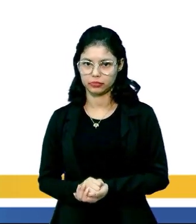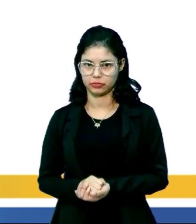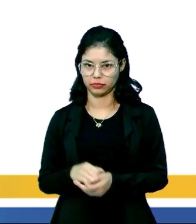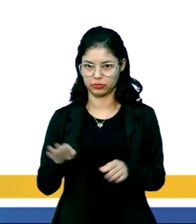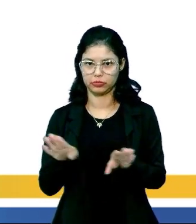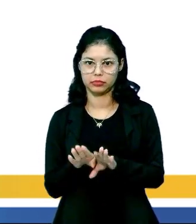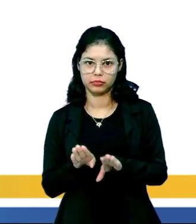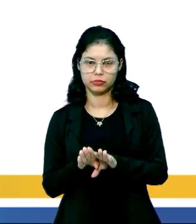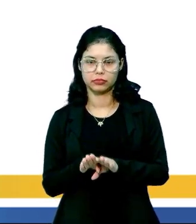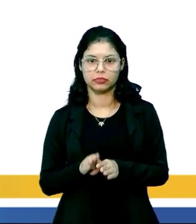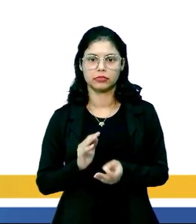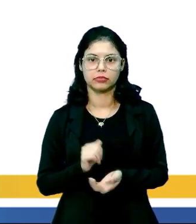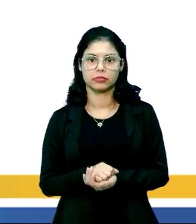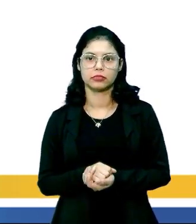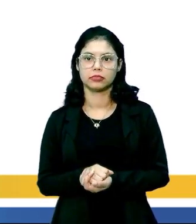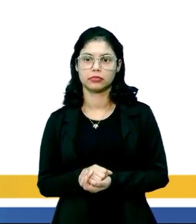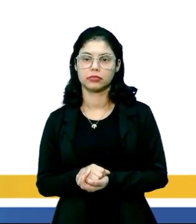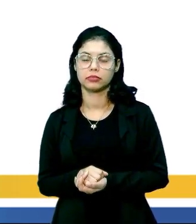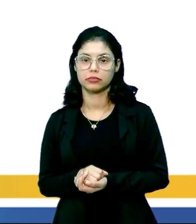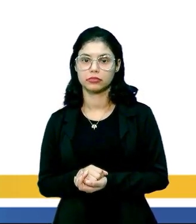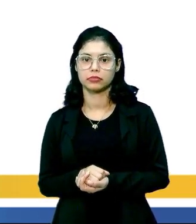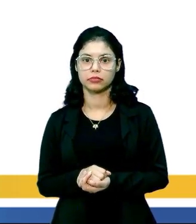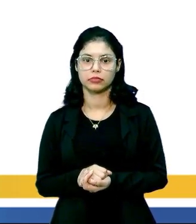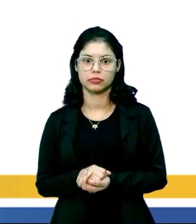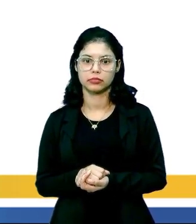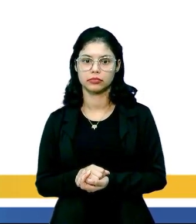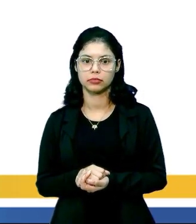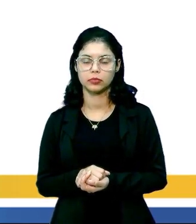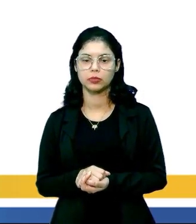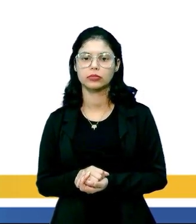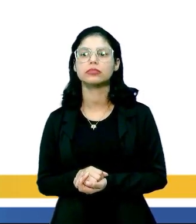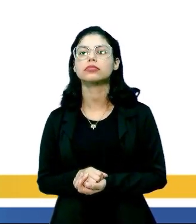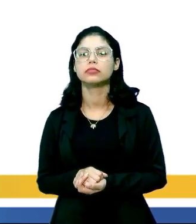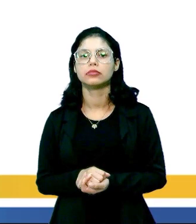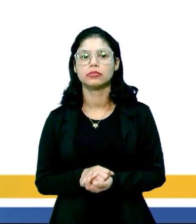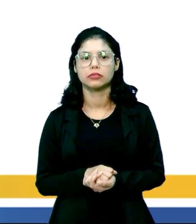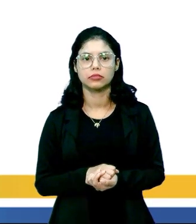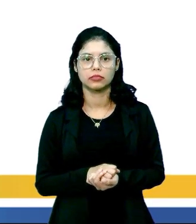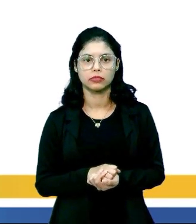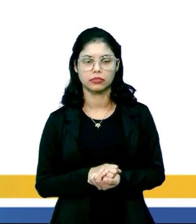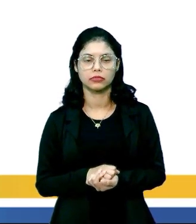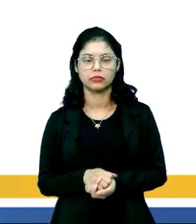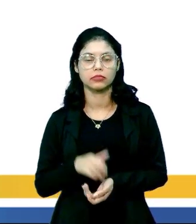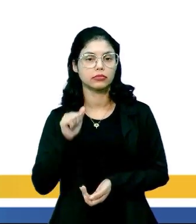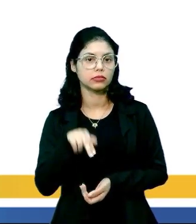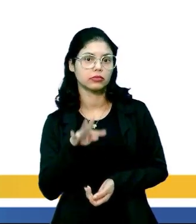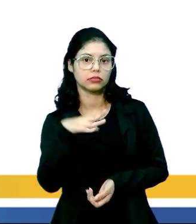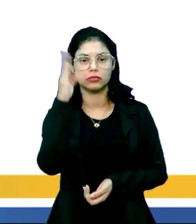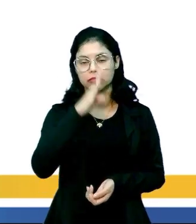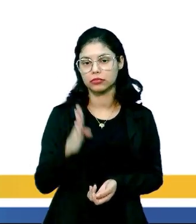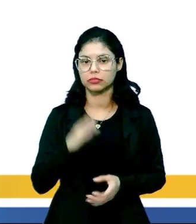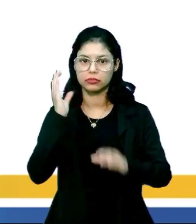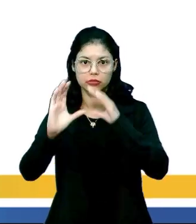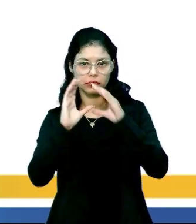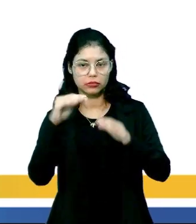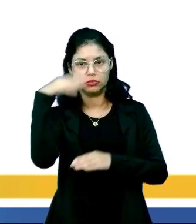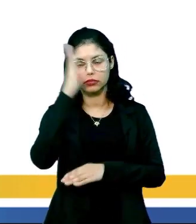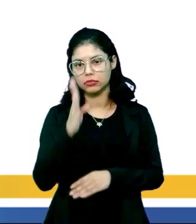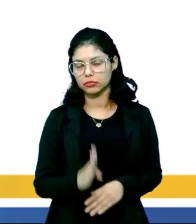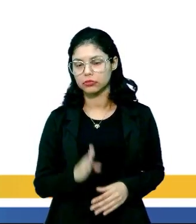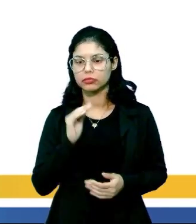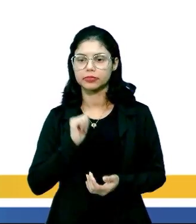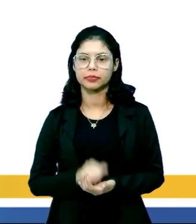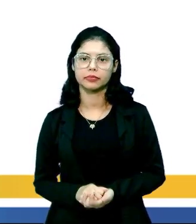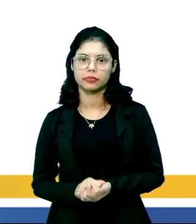singer songwriter actress dancer Business Woman and presenter Anita é uma cantora